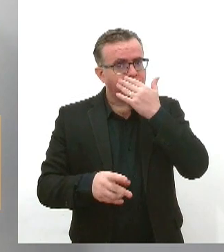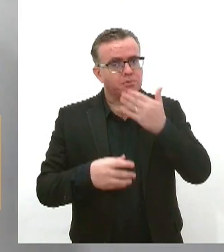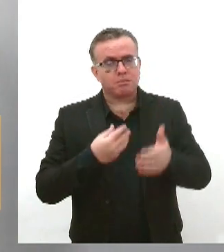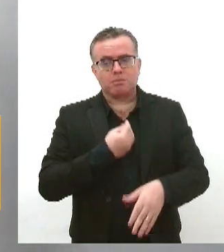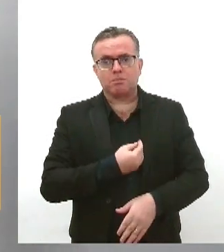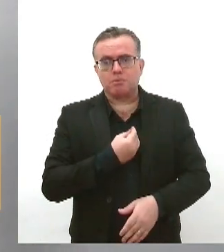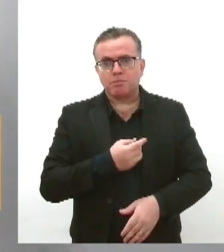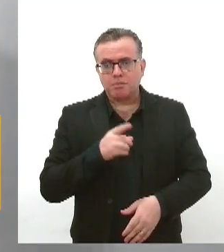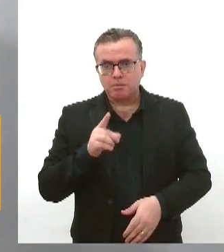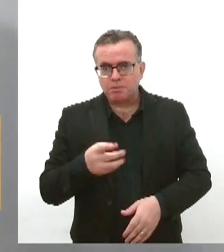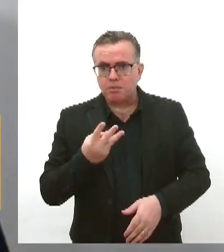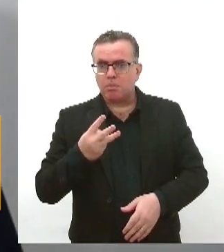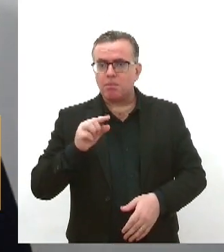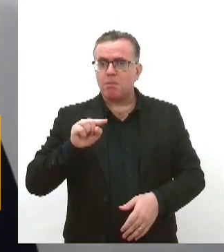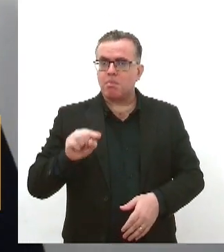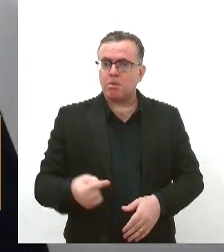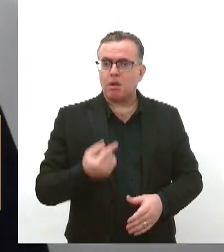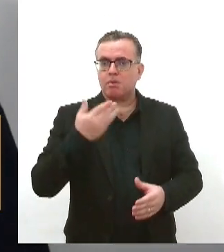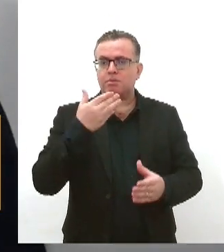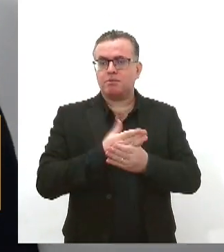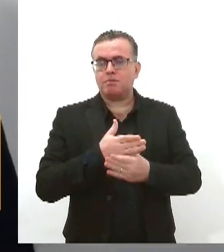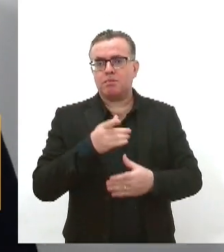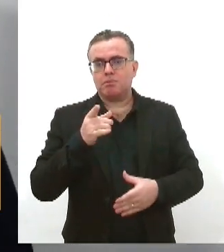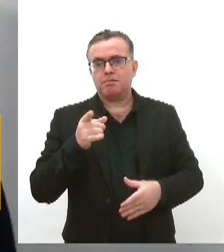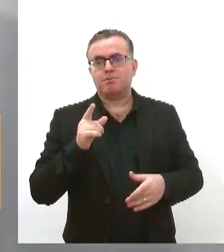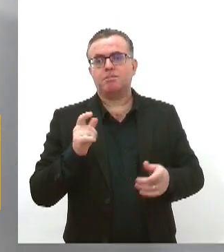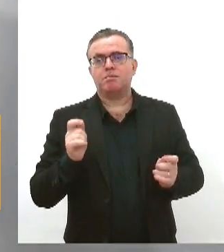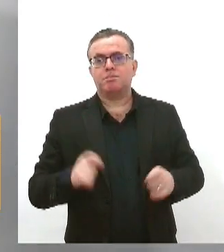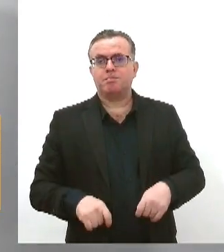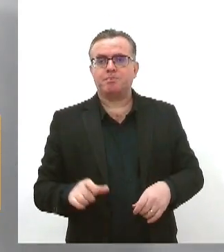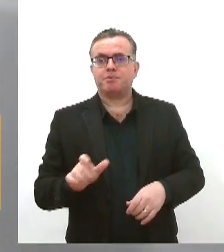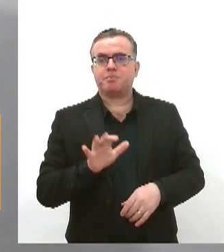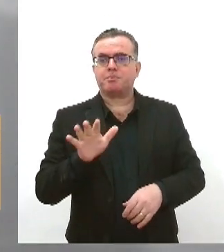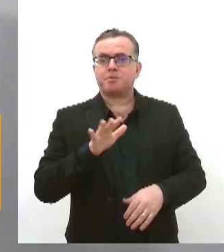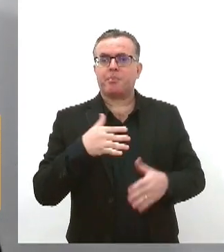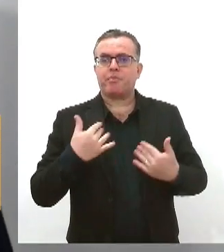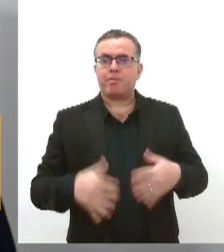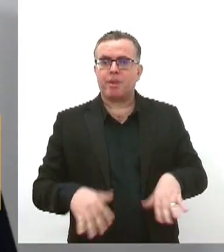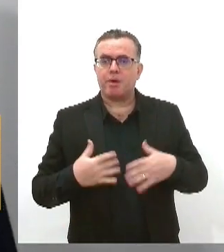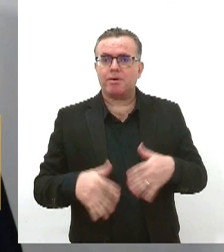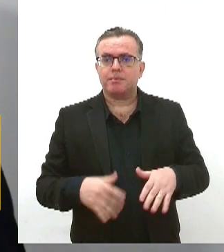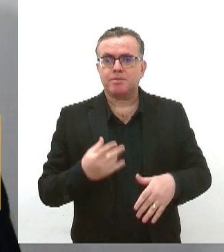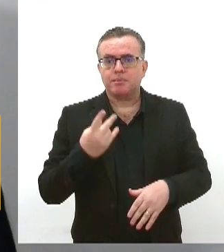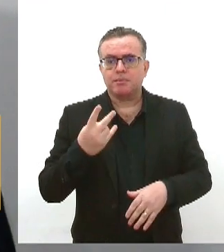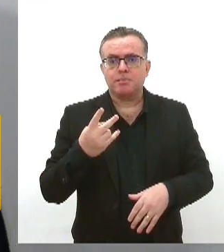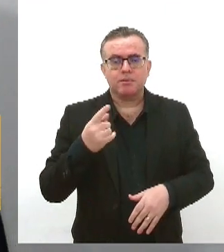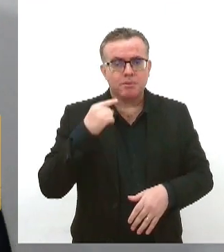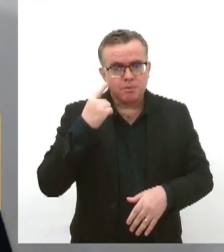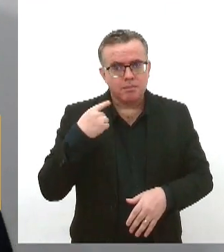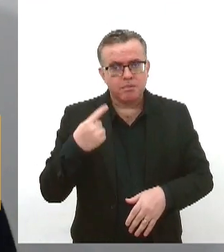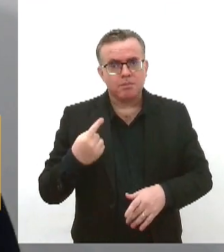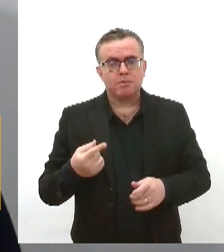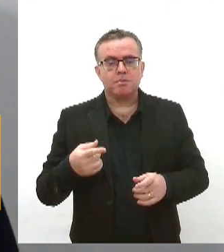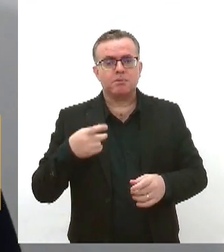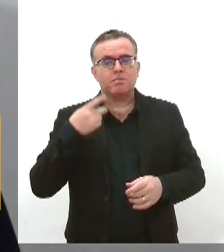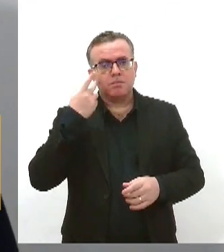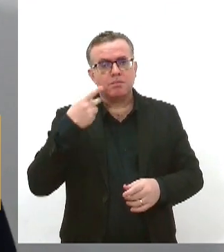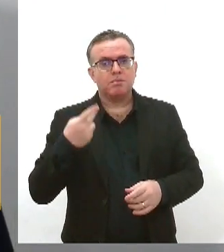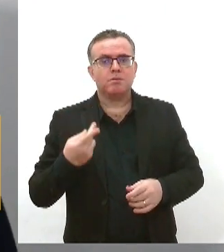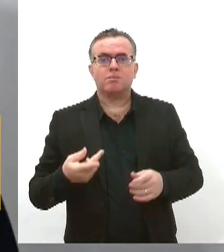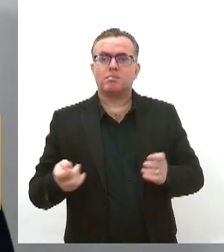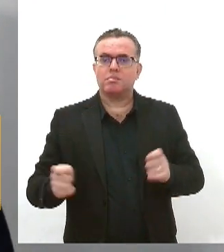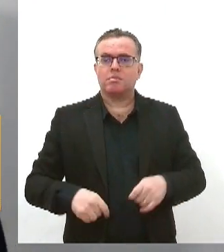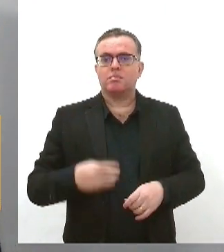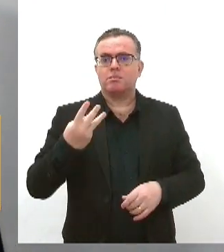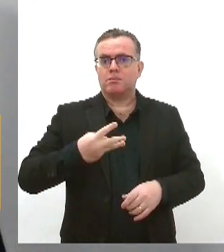mil processos em andamento na vara criminal do Lagarto. Já existem 2 promotores, mas nós precisamos da criação dessa segunda vara criminal para